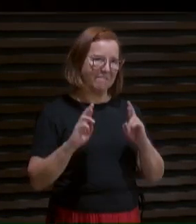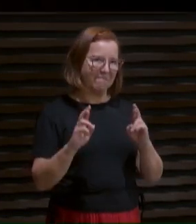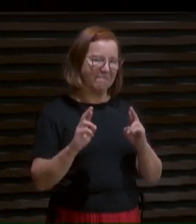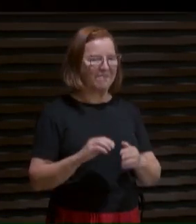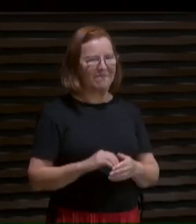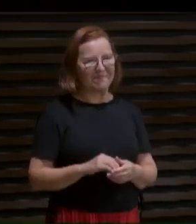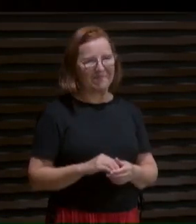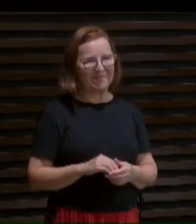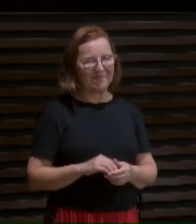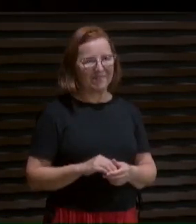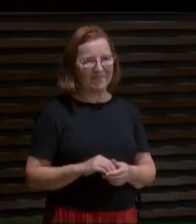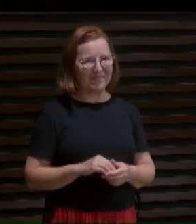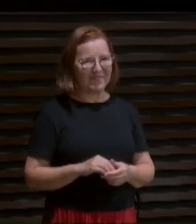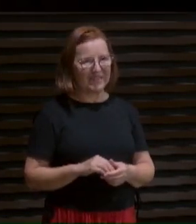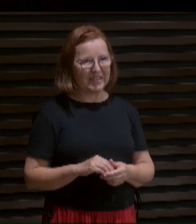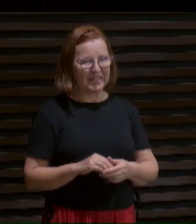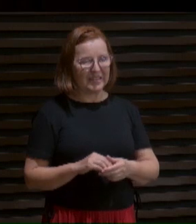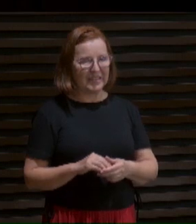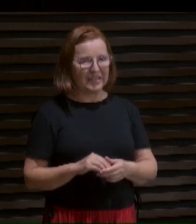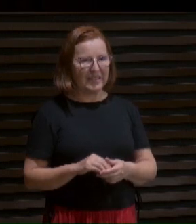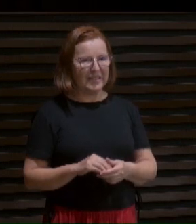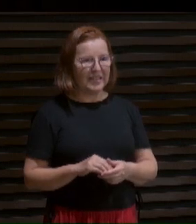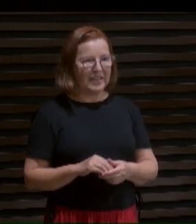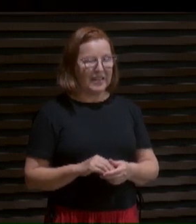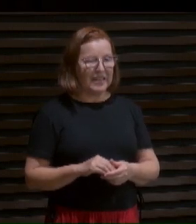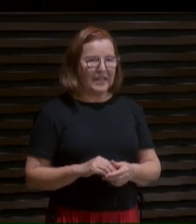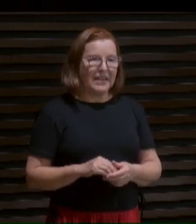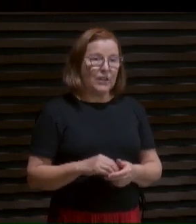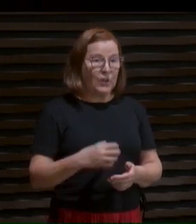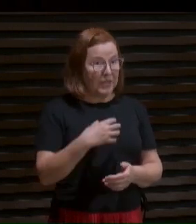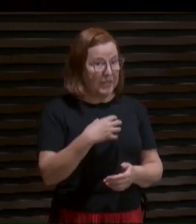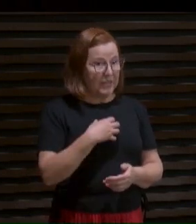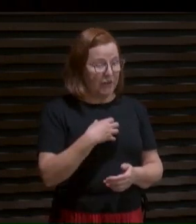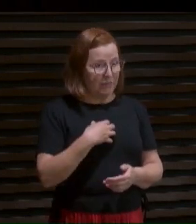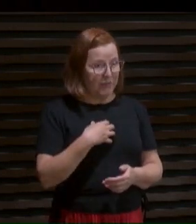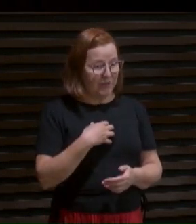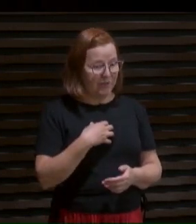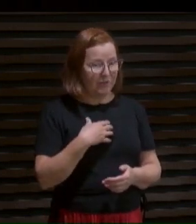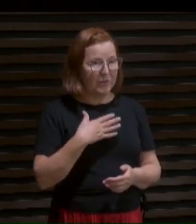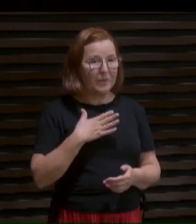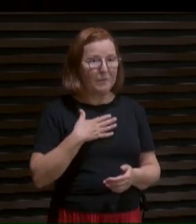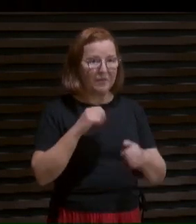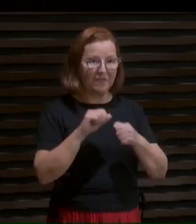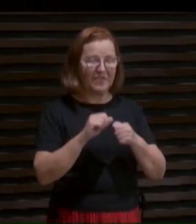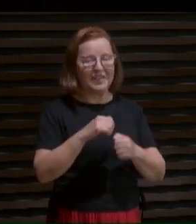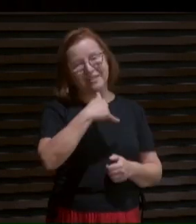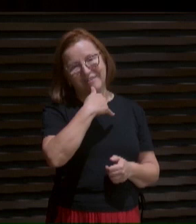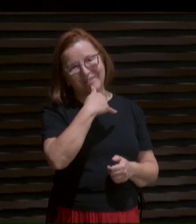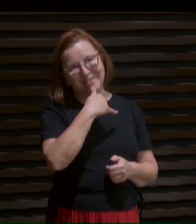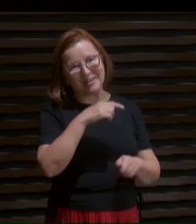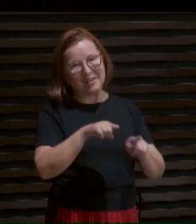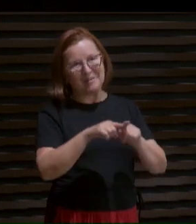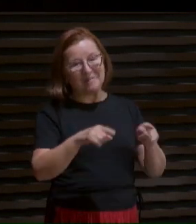compatibilização do sentimento com a certeza da fé. O sentimento me deixa triste, mas a certeza